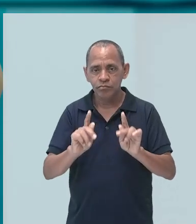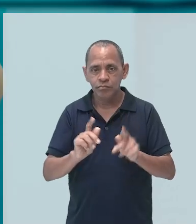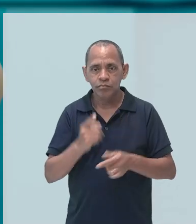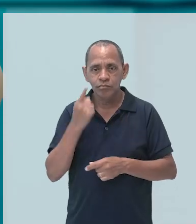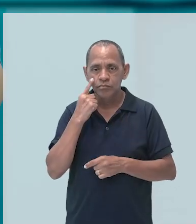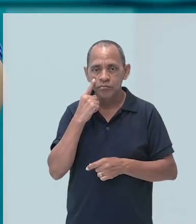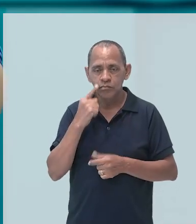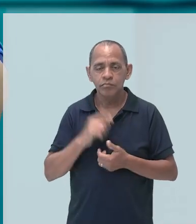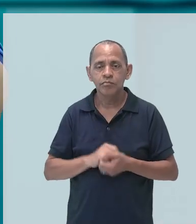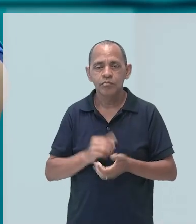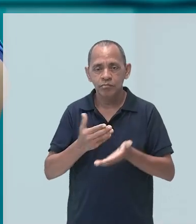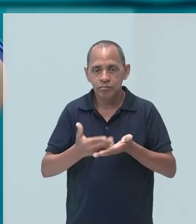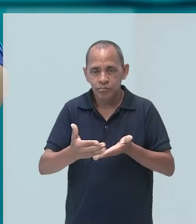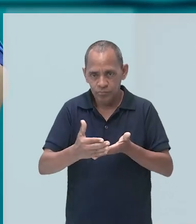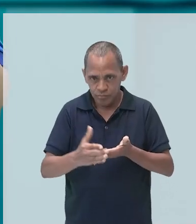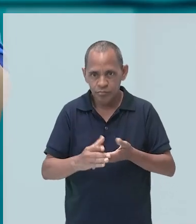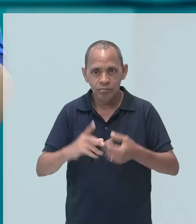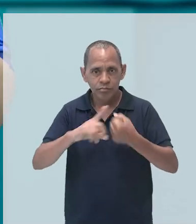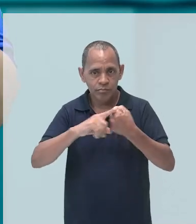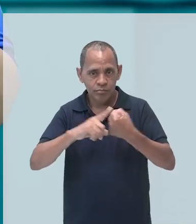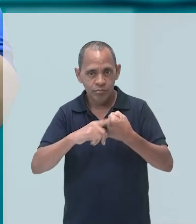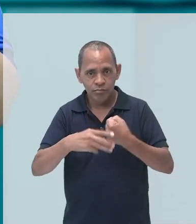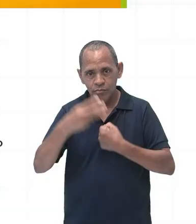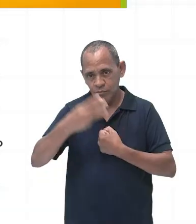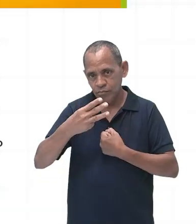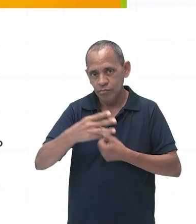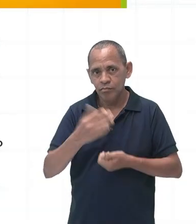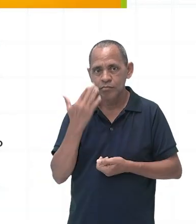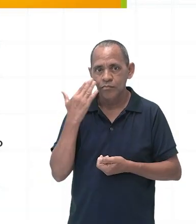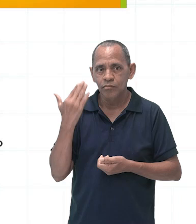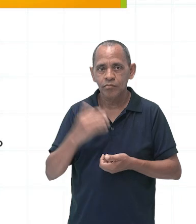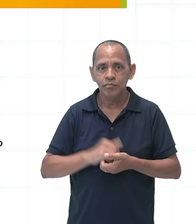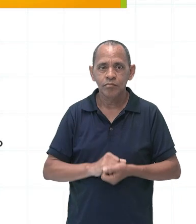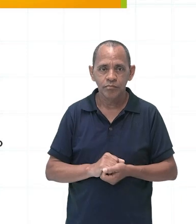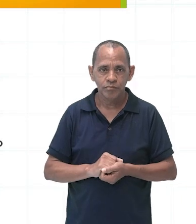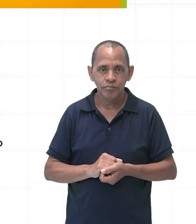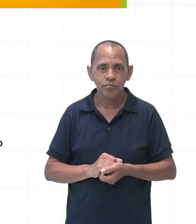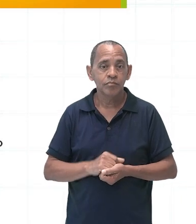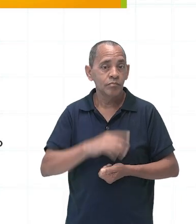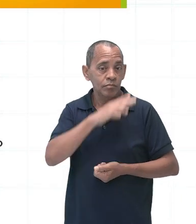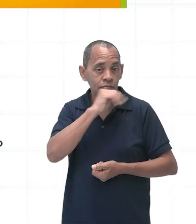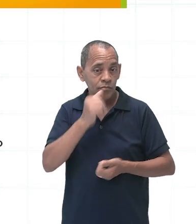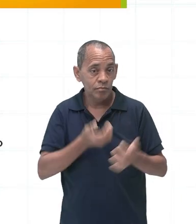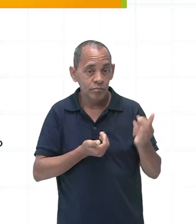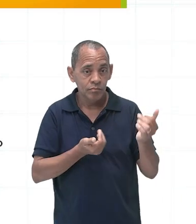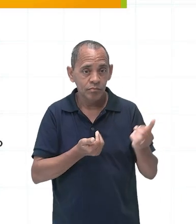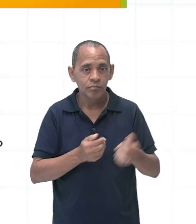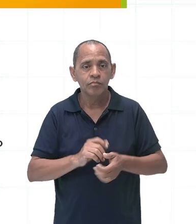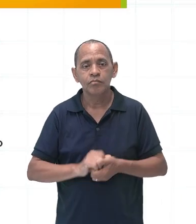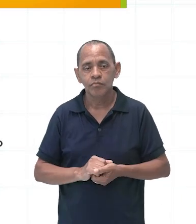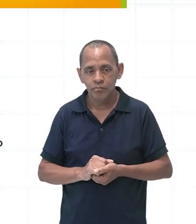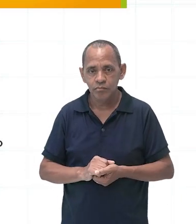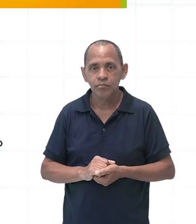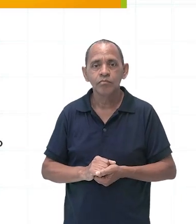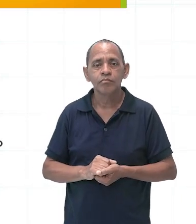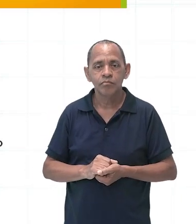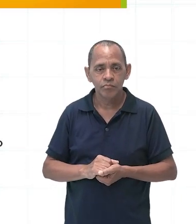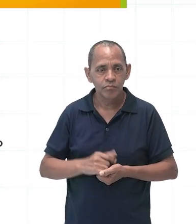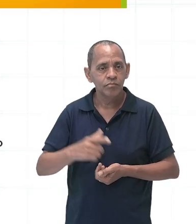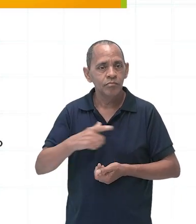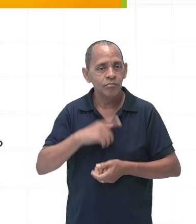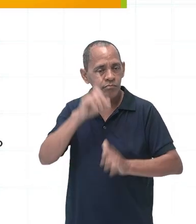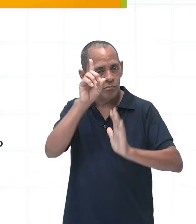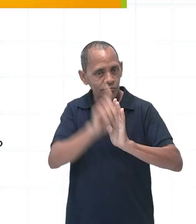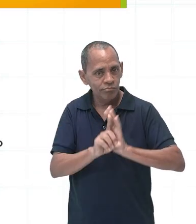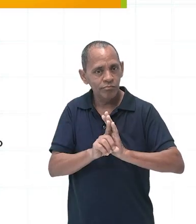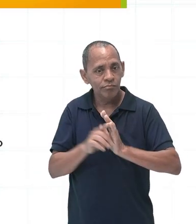pode observar isso a partir do artigo 3º. Olha só o que diz o nosso artigo 3º. A criança e o adolescente gozam